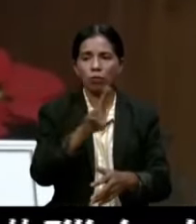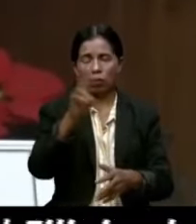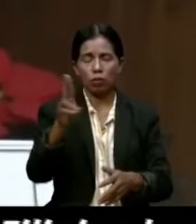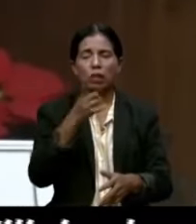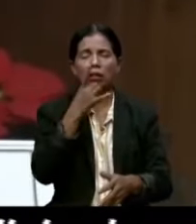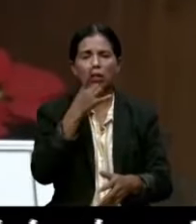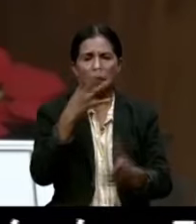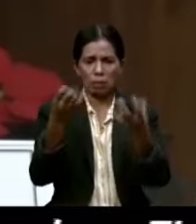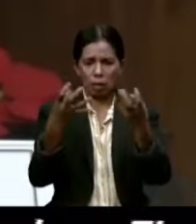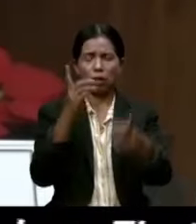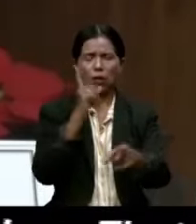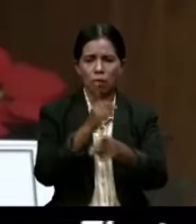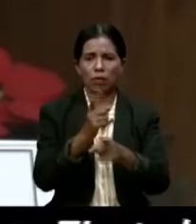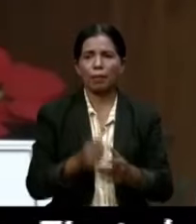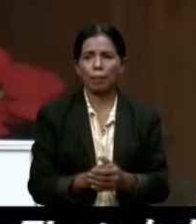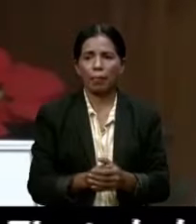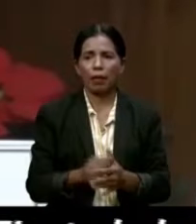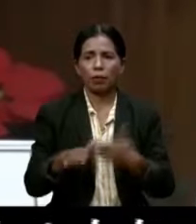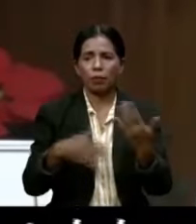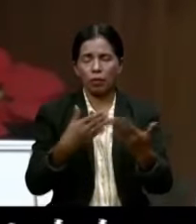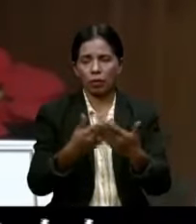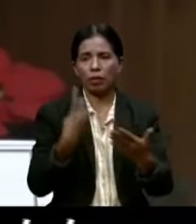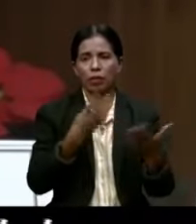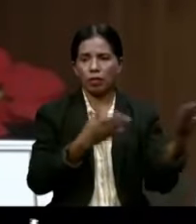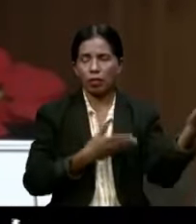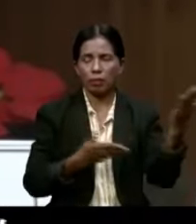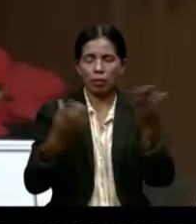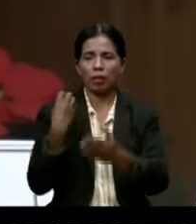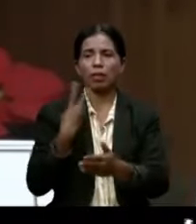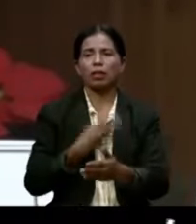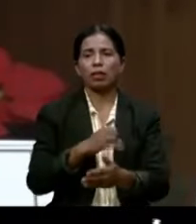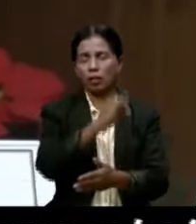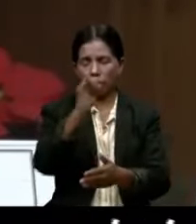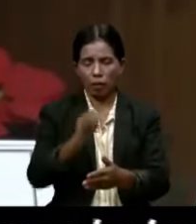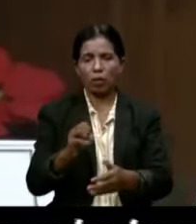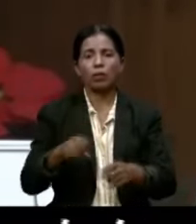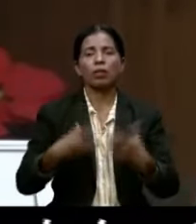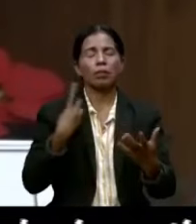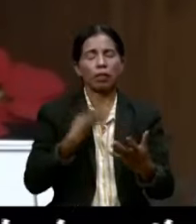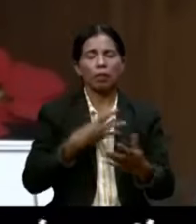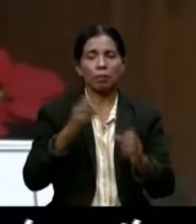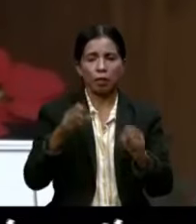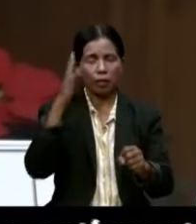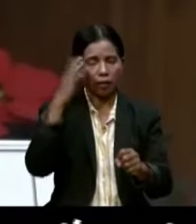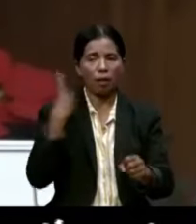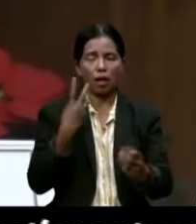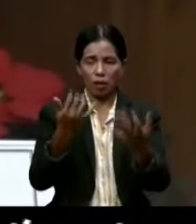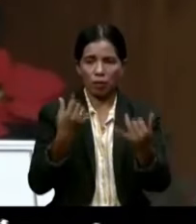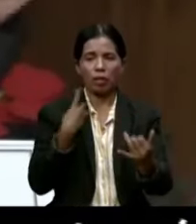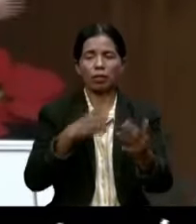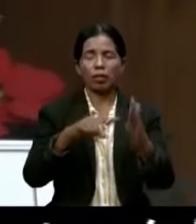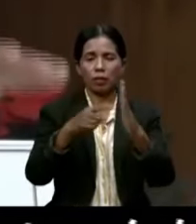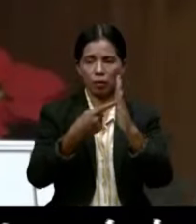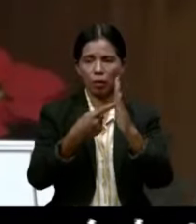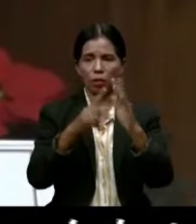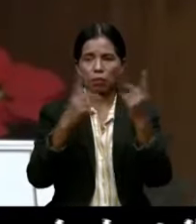teres ne buat ser na outra ta mai te identifica ou insa mai te controla ne maka gordana ita hau hala hela kumpanya